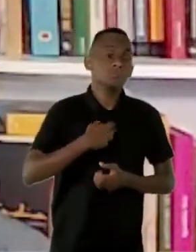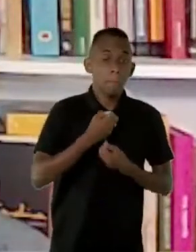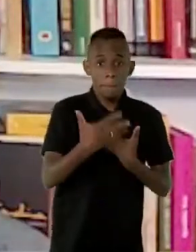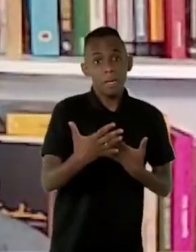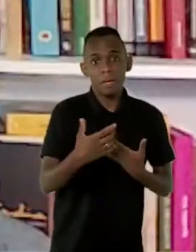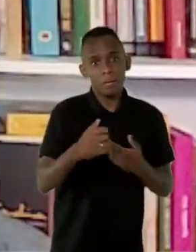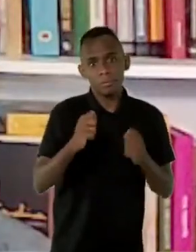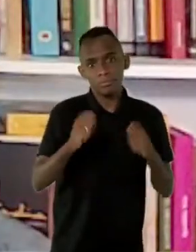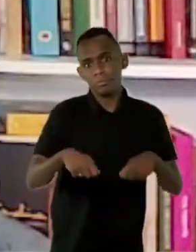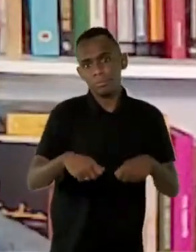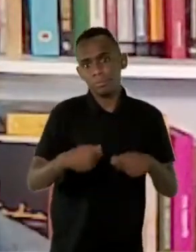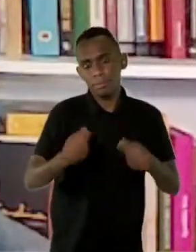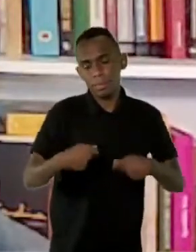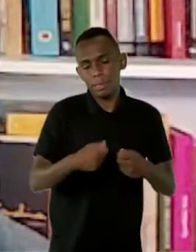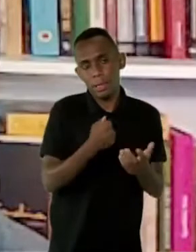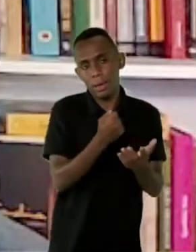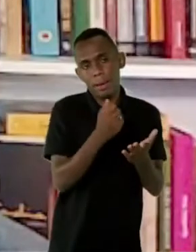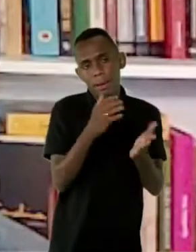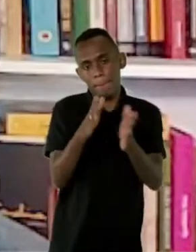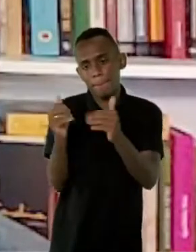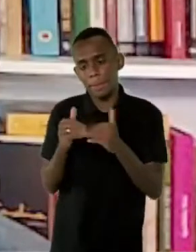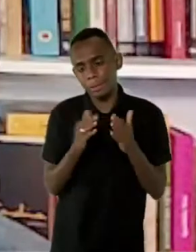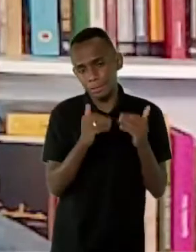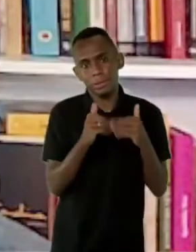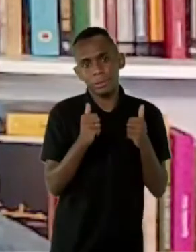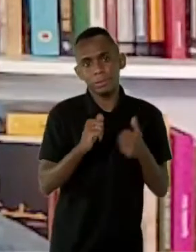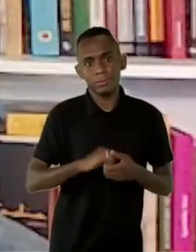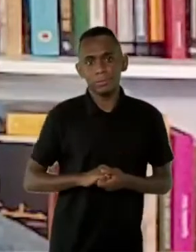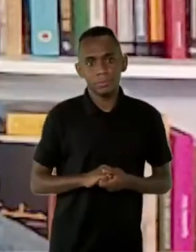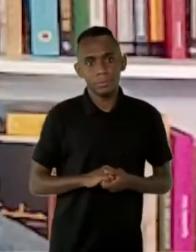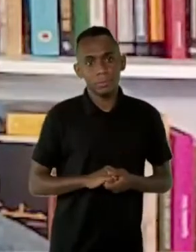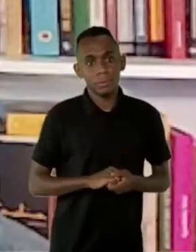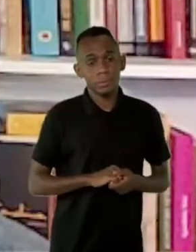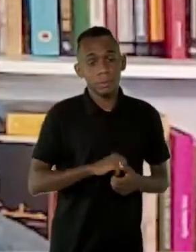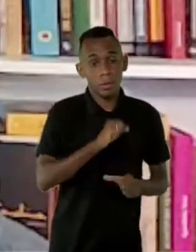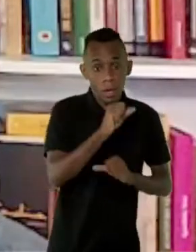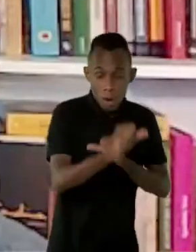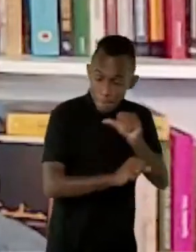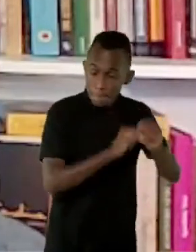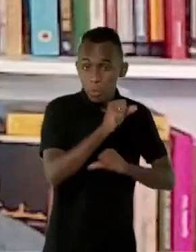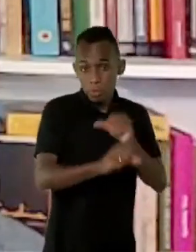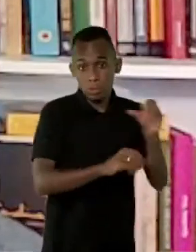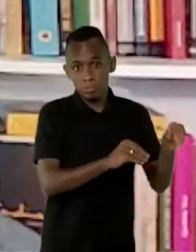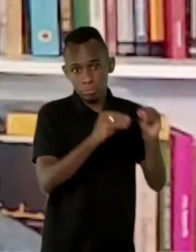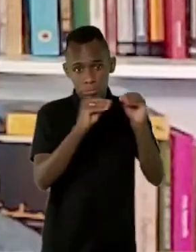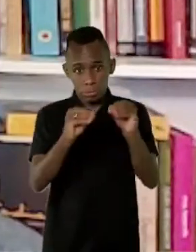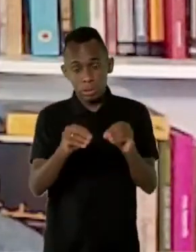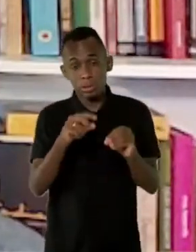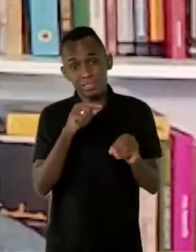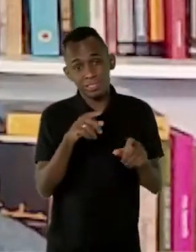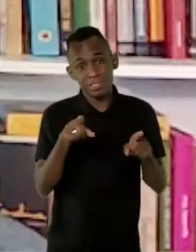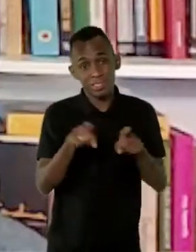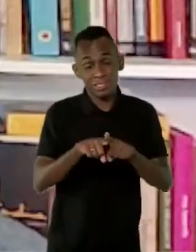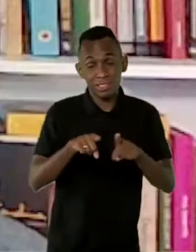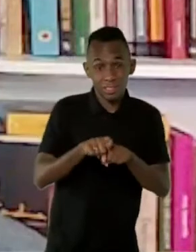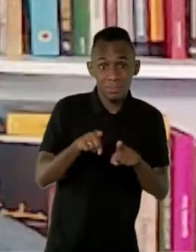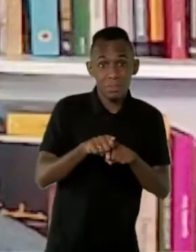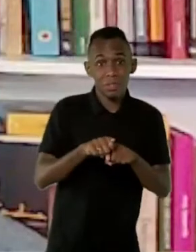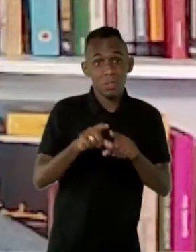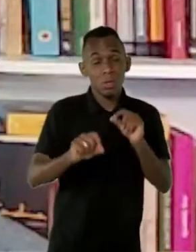pedir, né? E a mudança dela também para Parelheiros causou também um processo